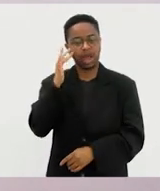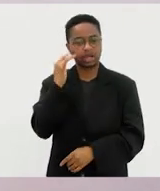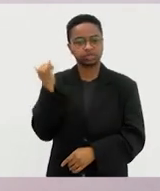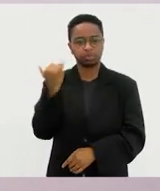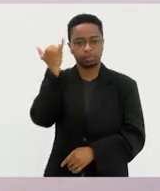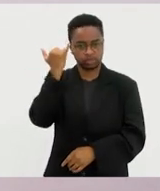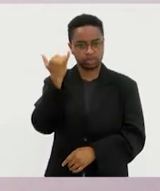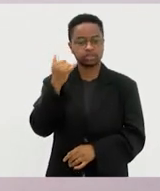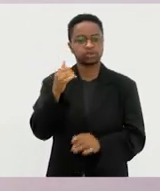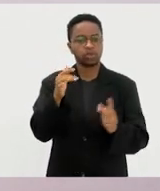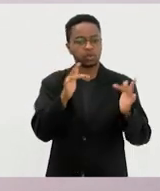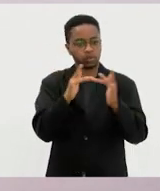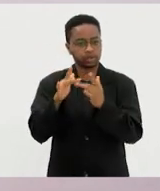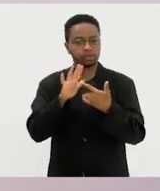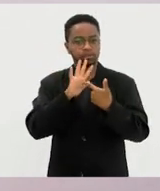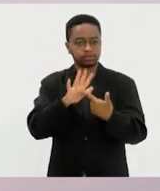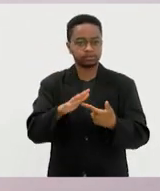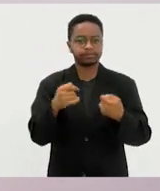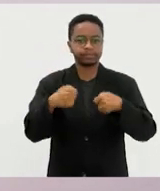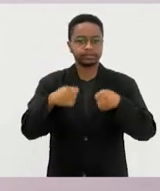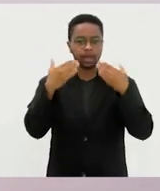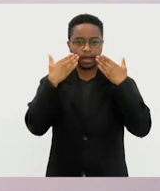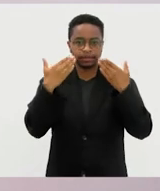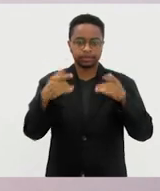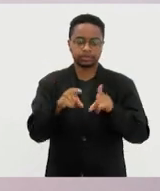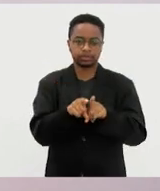importante uma apresentação.